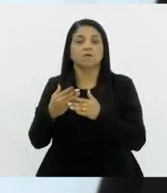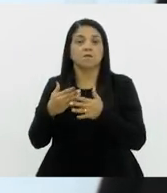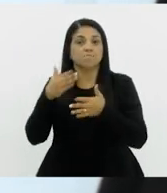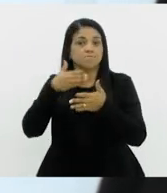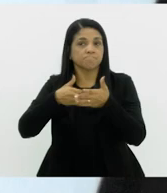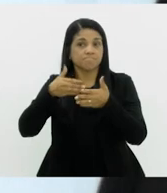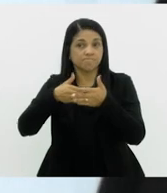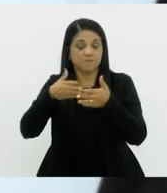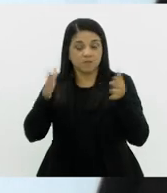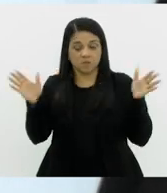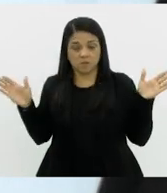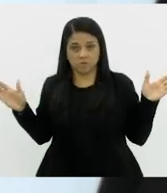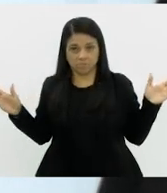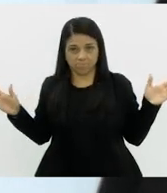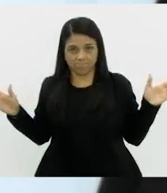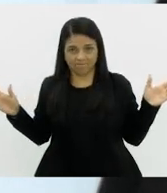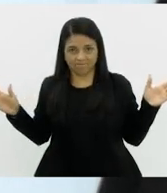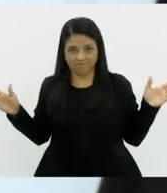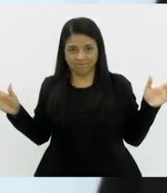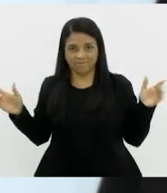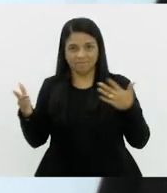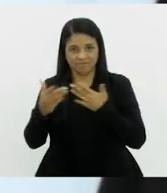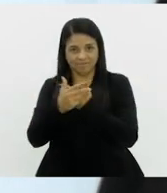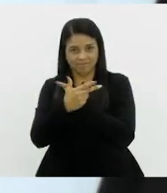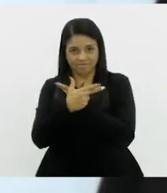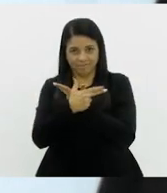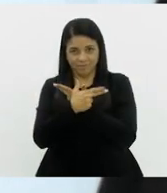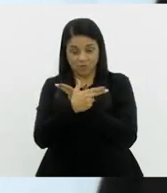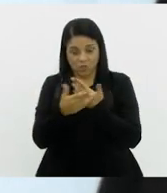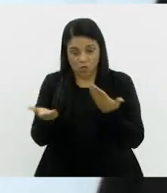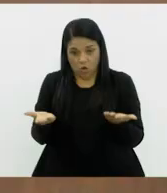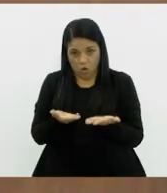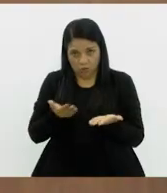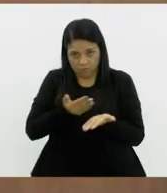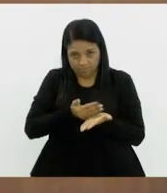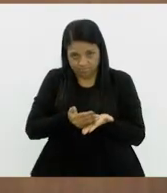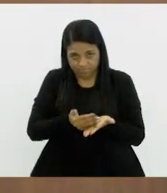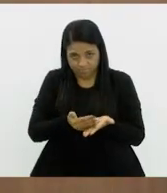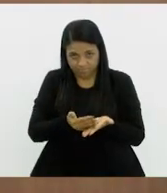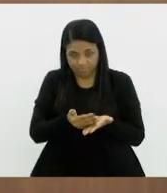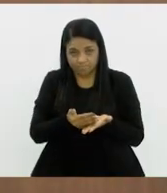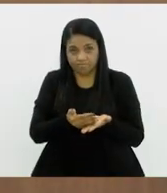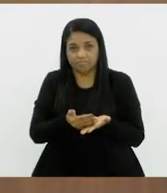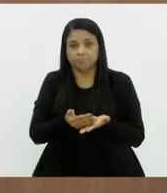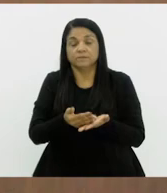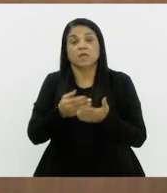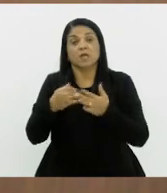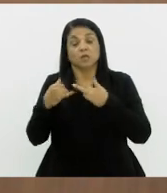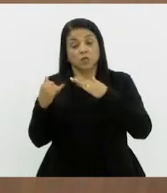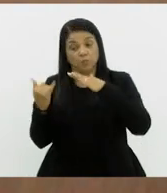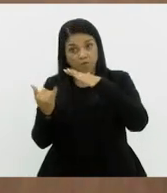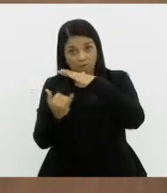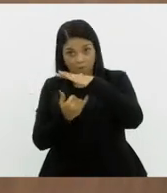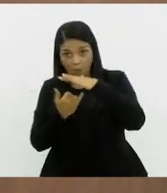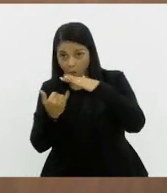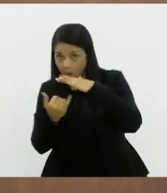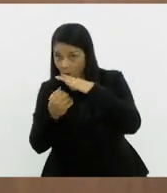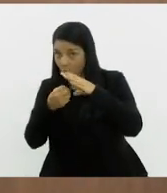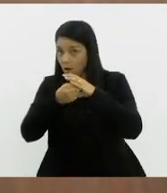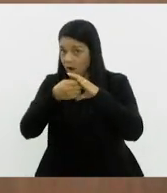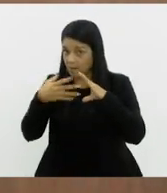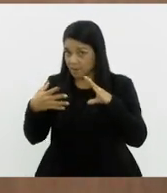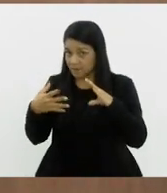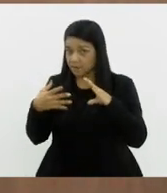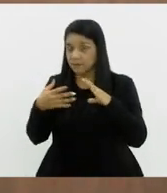Monumento do Cristo Redentor. A partir de hoje, doutor Suyama, nós estamos em caráter informal, e depois eu vou explicar o porquê que a gente